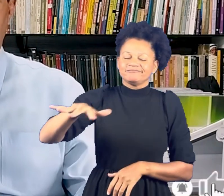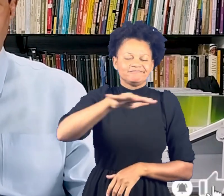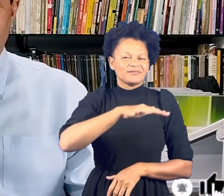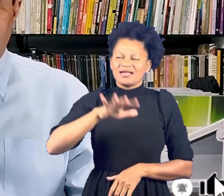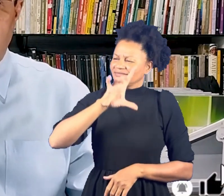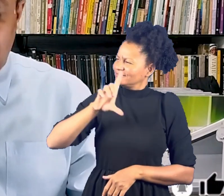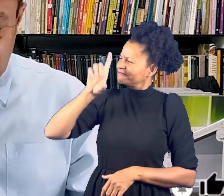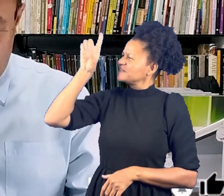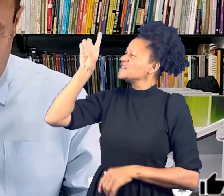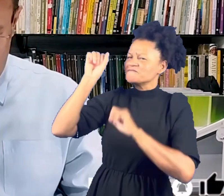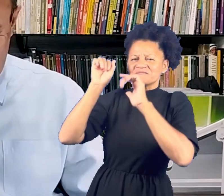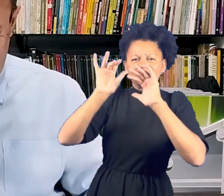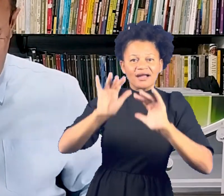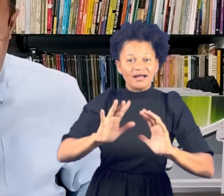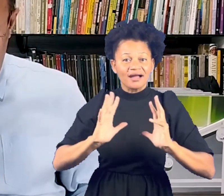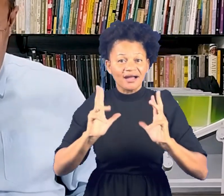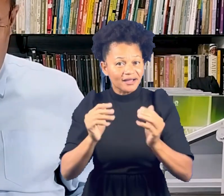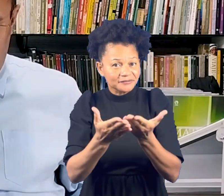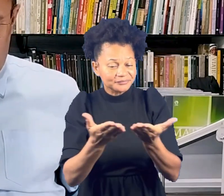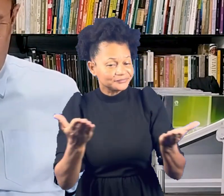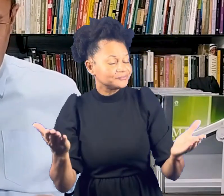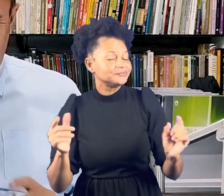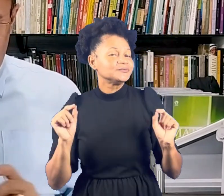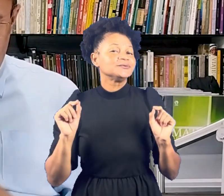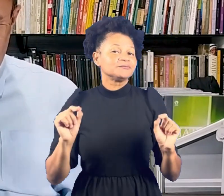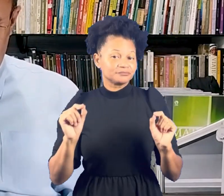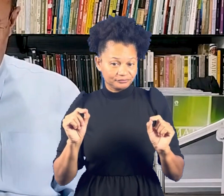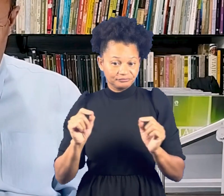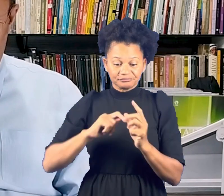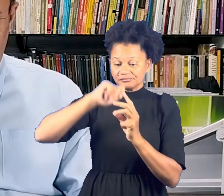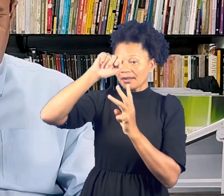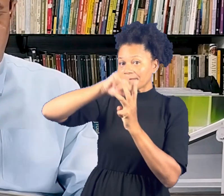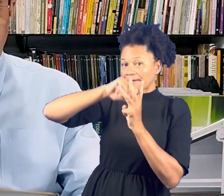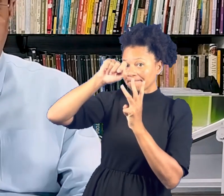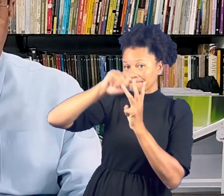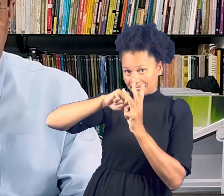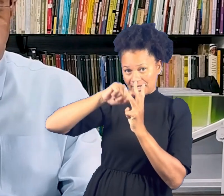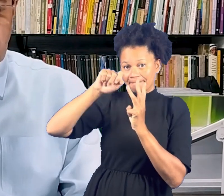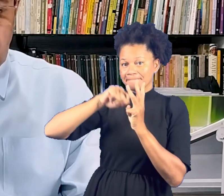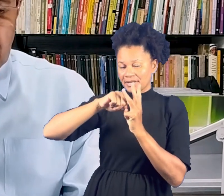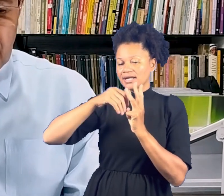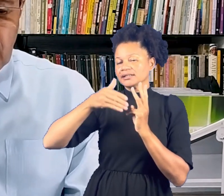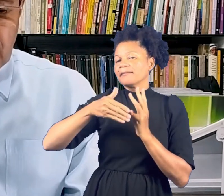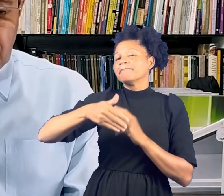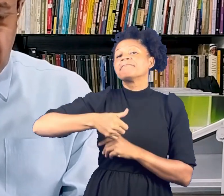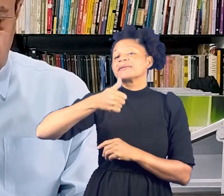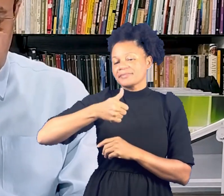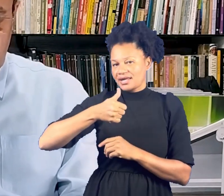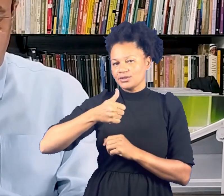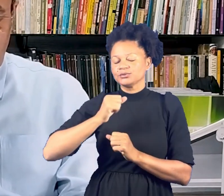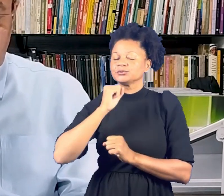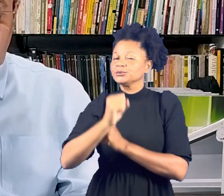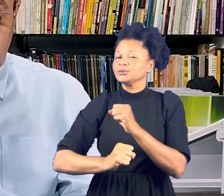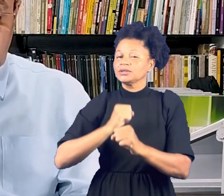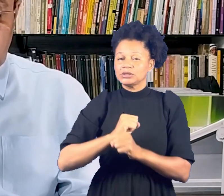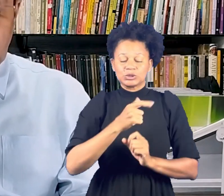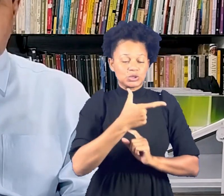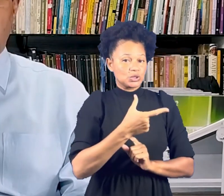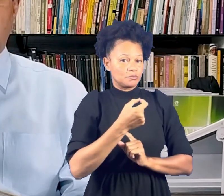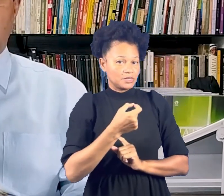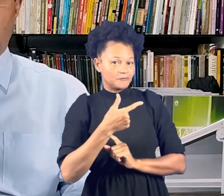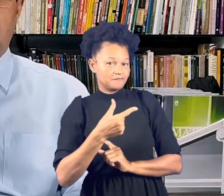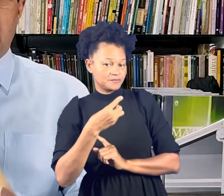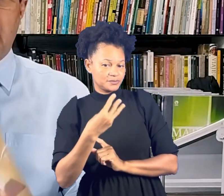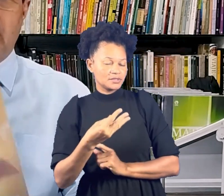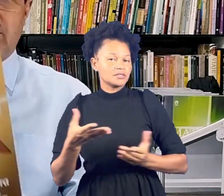Que Deus abençoe a todos. A propósito, este trimestre, primeiro trimestre de